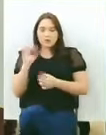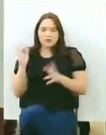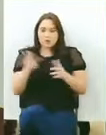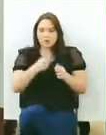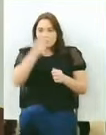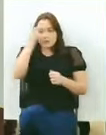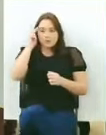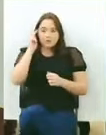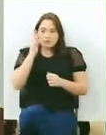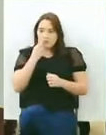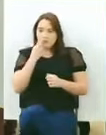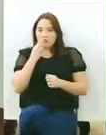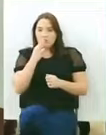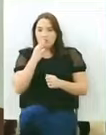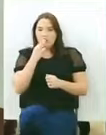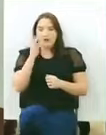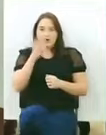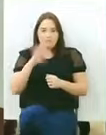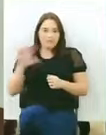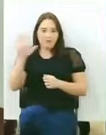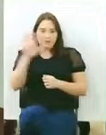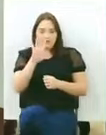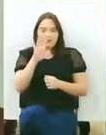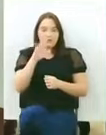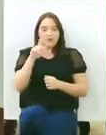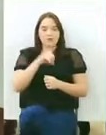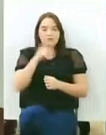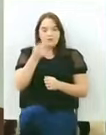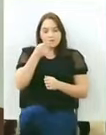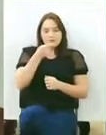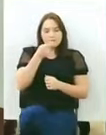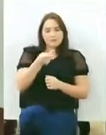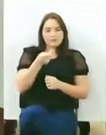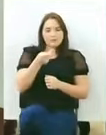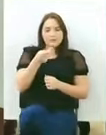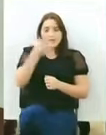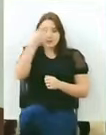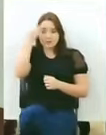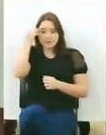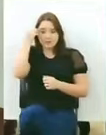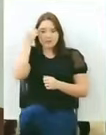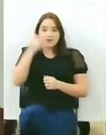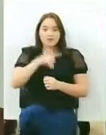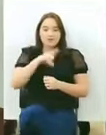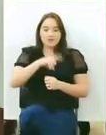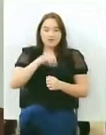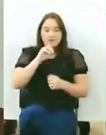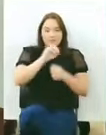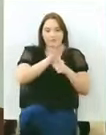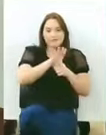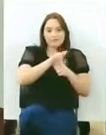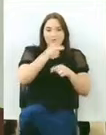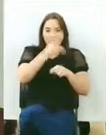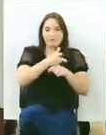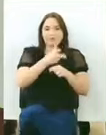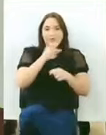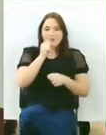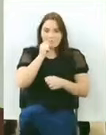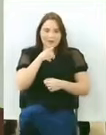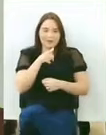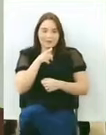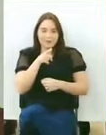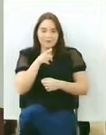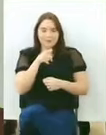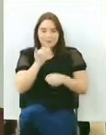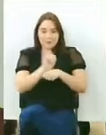conhecido de todo mundo aqui que gosta de ler teologia reformada, de vez em quando ele esquece disso e solta uns vídeos engraçados para a